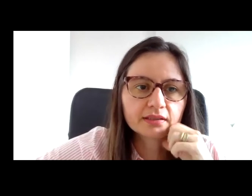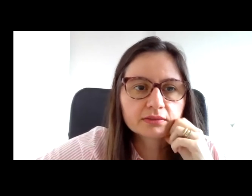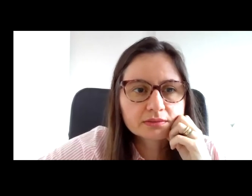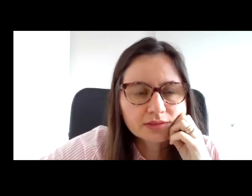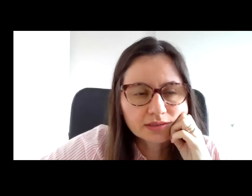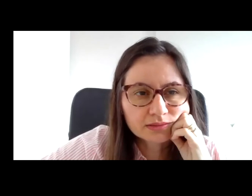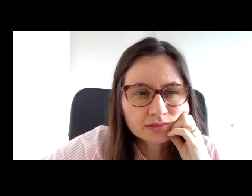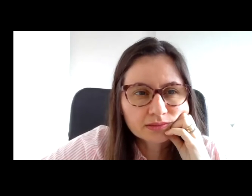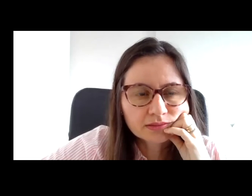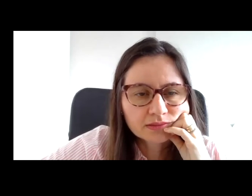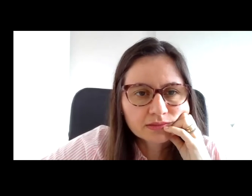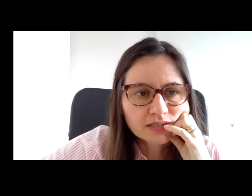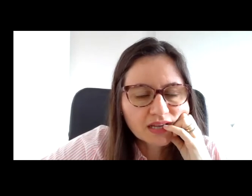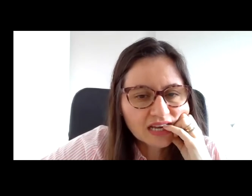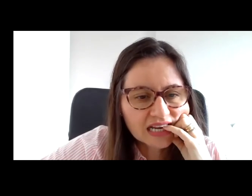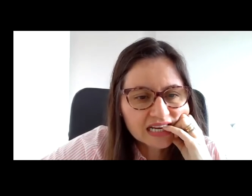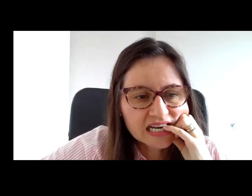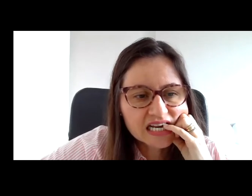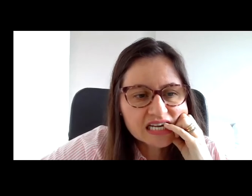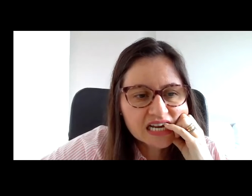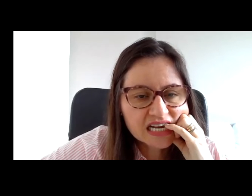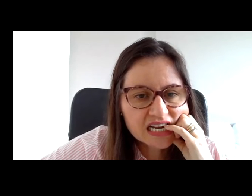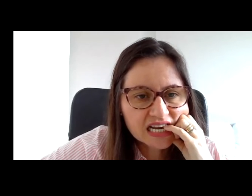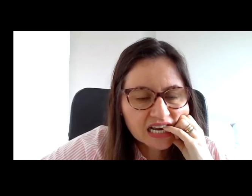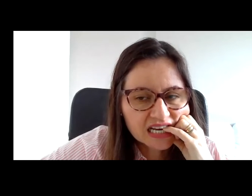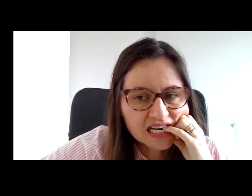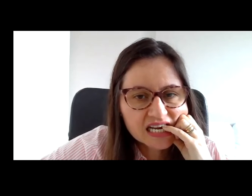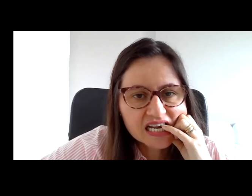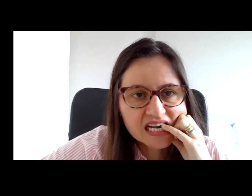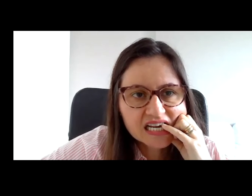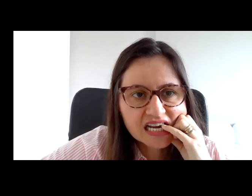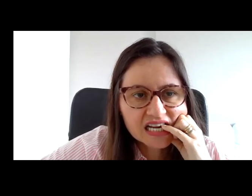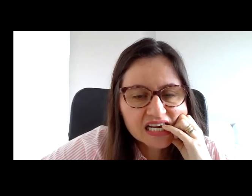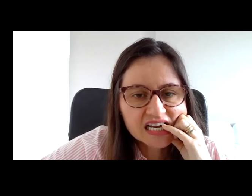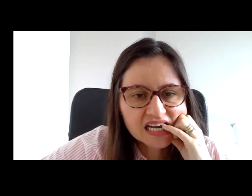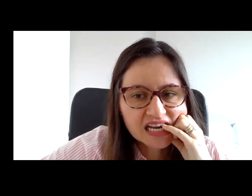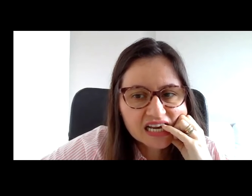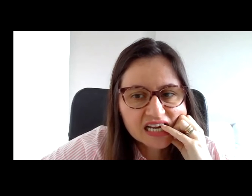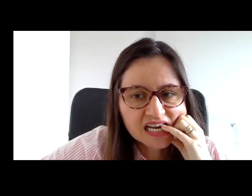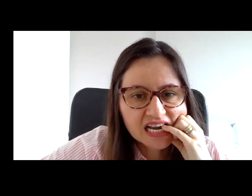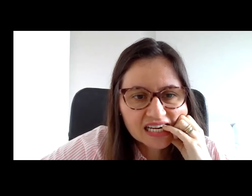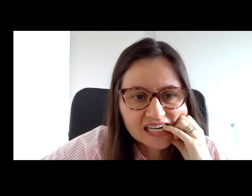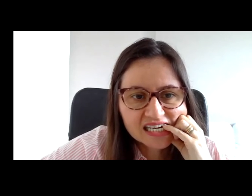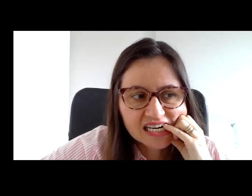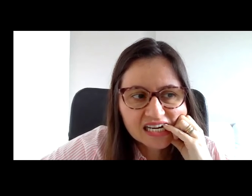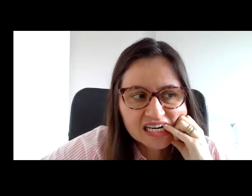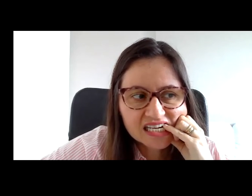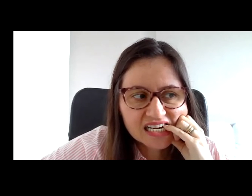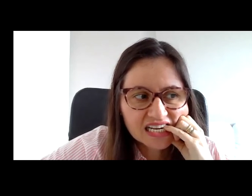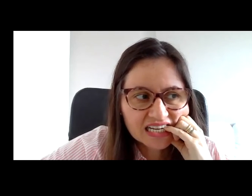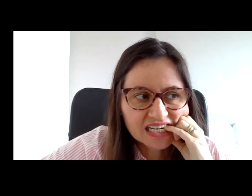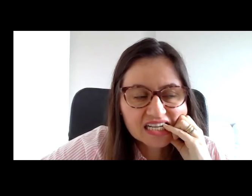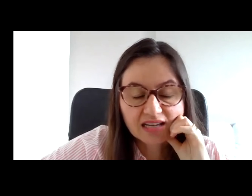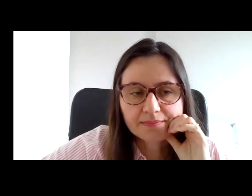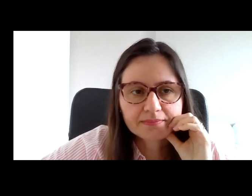conectando... Se eu vou falar com a Júlia direitinho, aí ela confirma provavelmente com o Pedro, que essa parte não é muito comigo realmente.